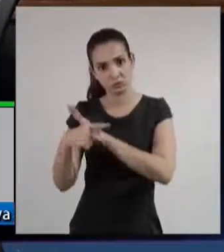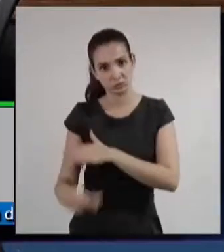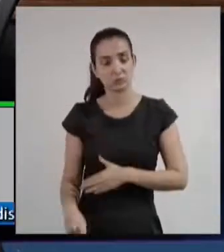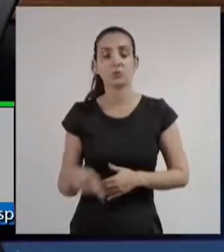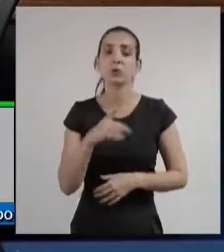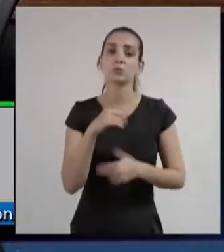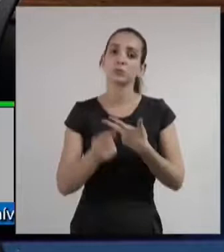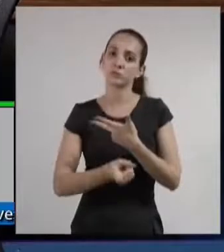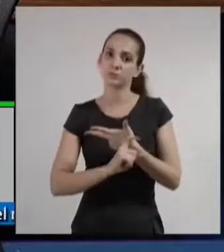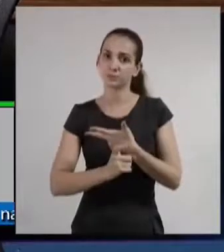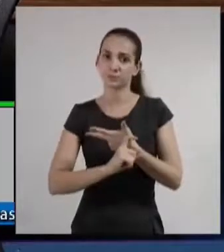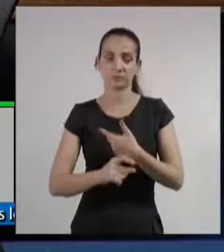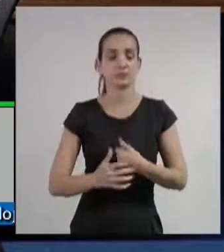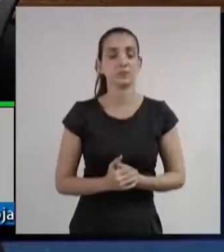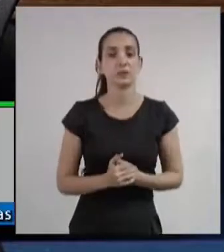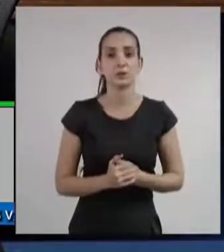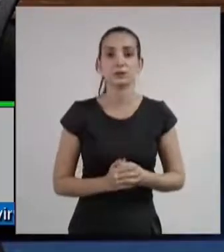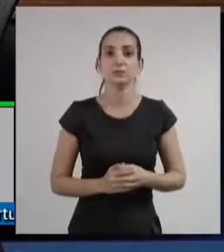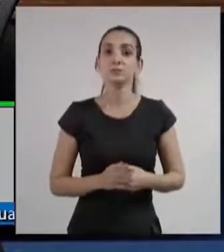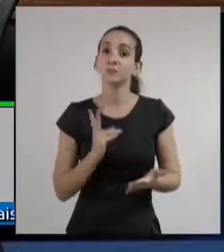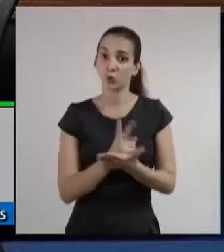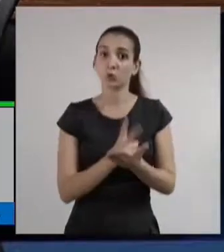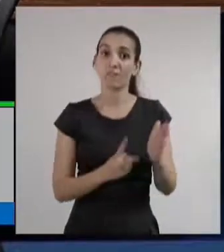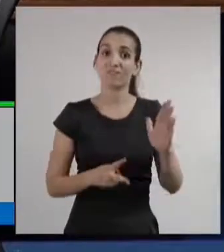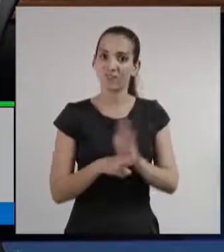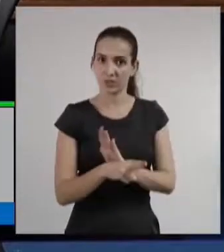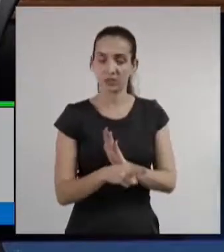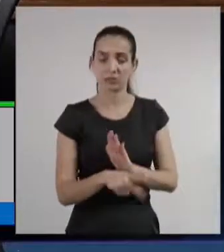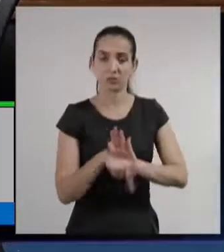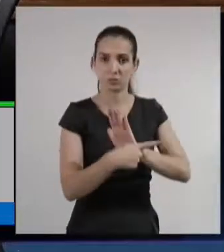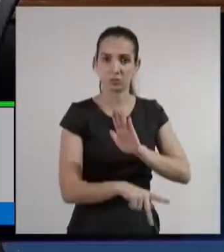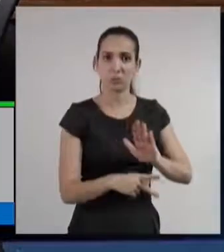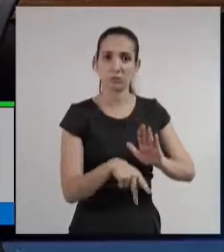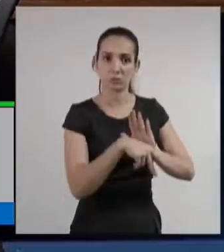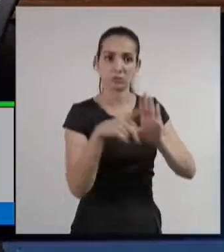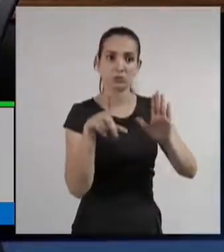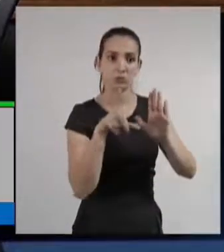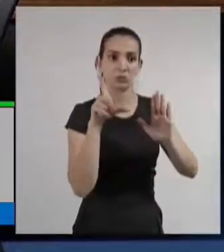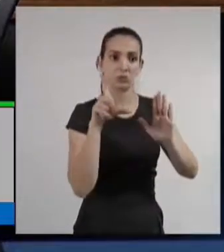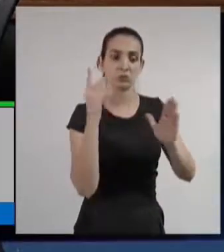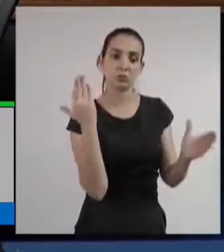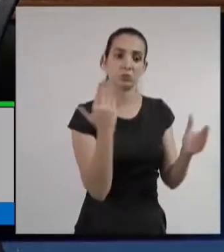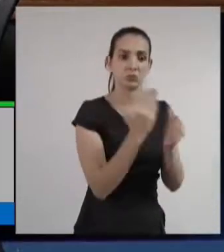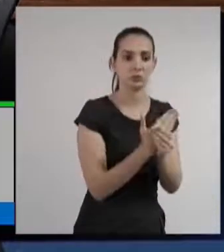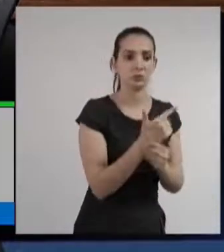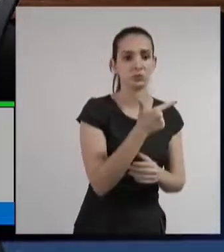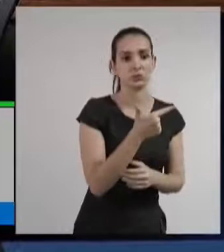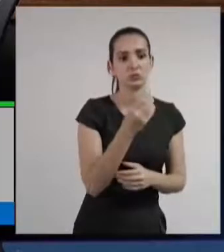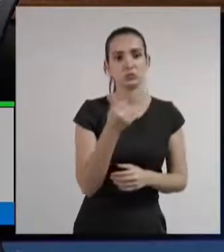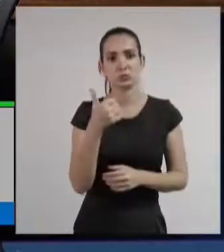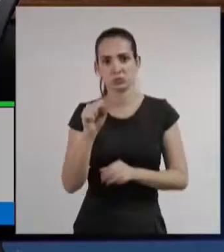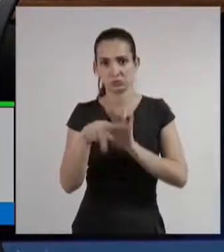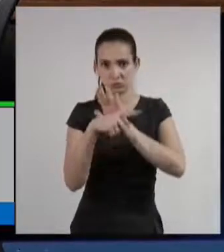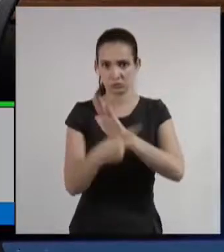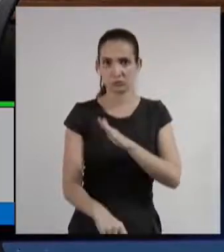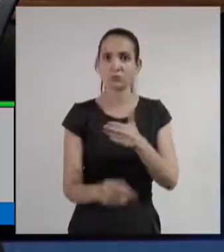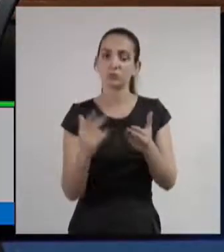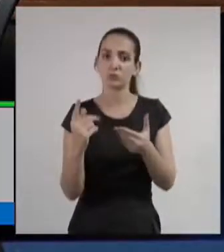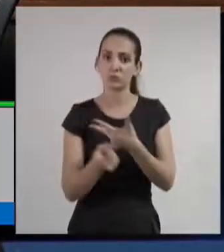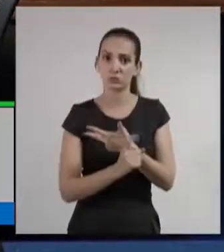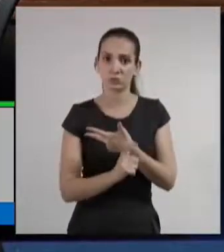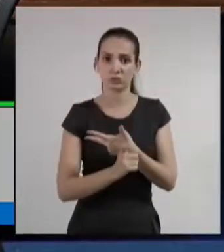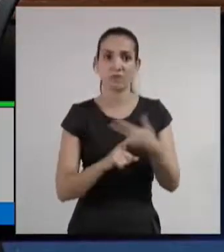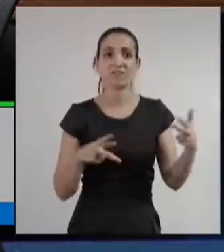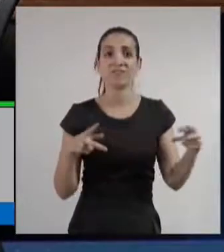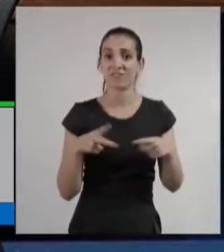autoria do Poder Executivo. Foi mantido o veto ao processo número 218, 2018, de autoria do Poder Executivo.